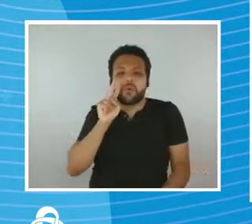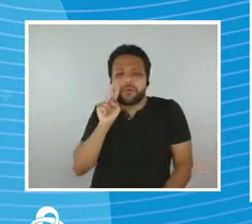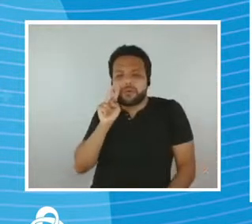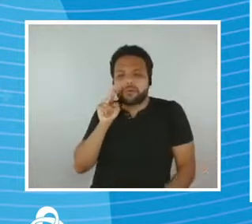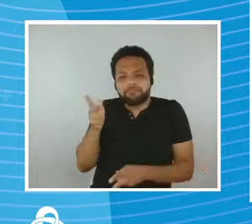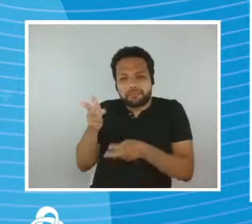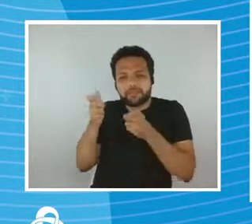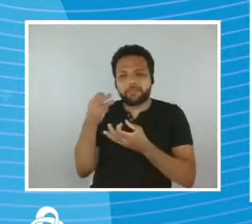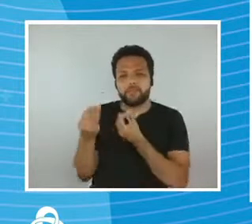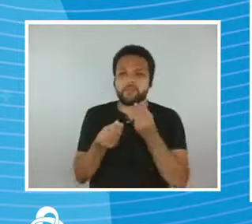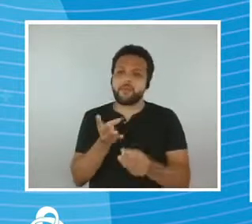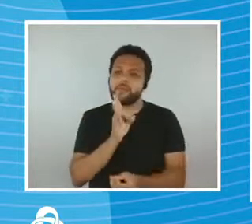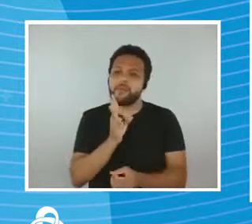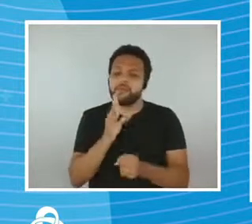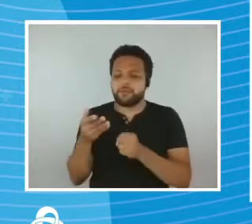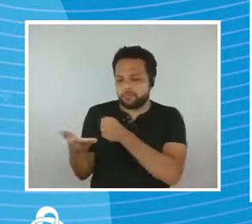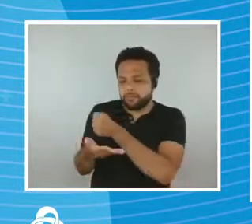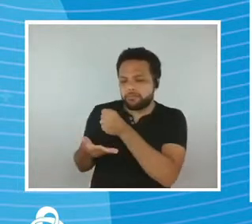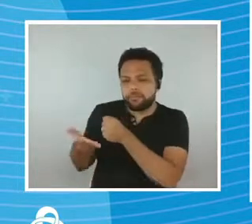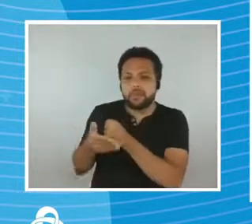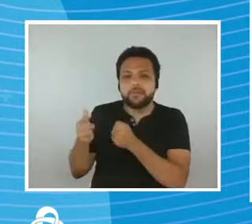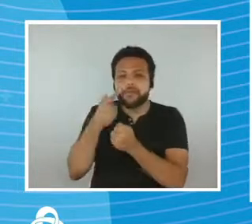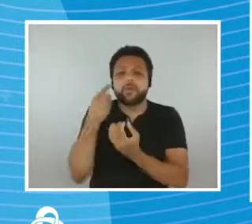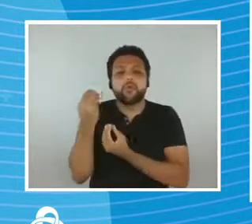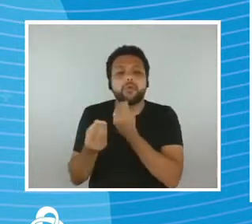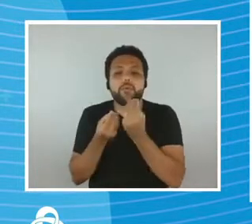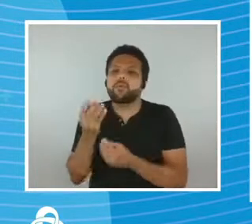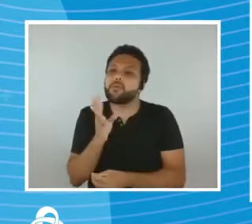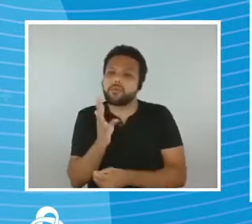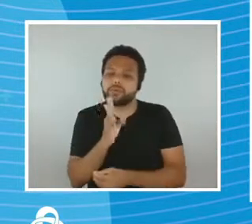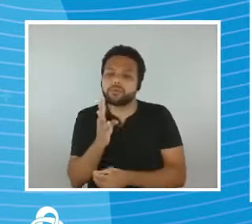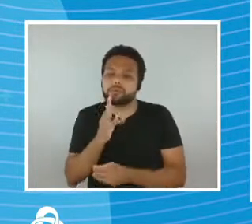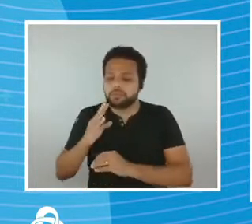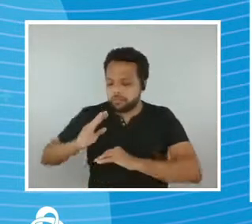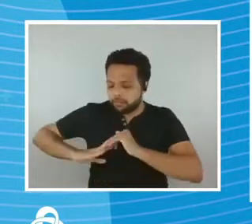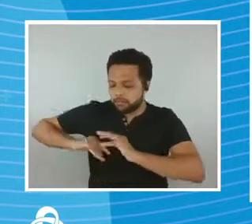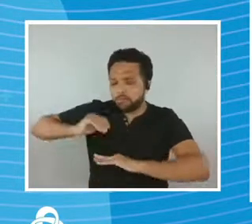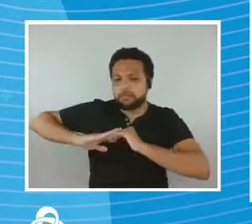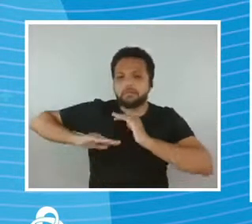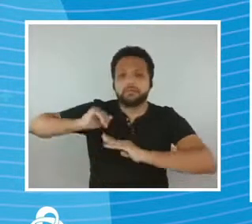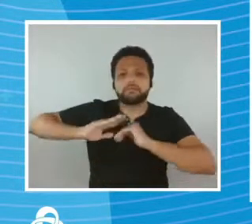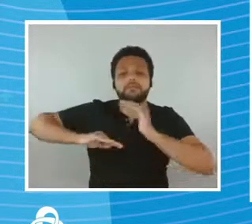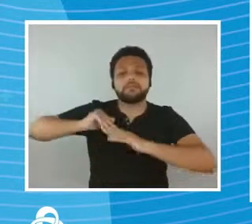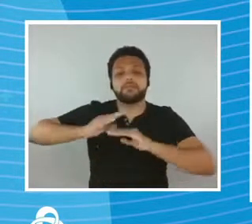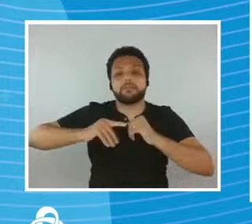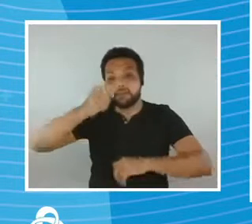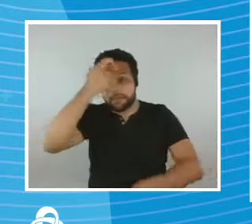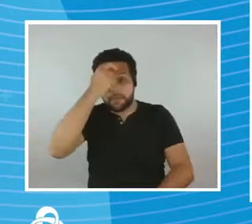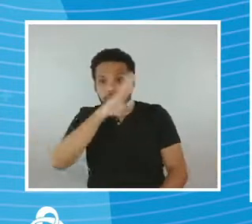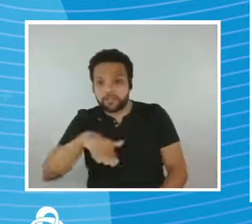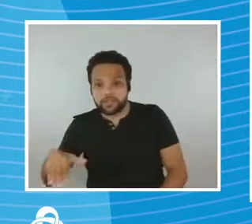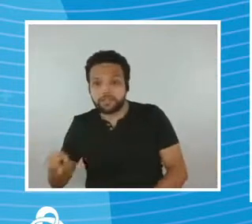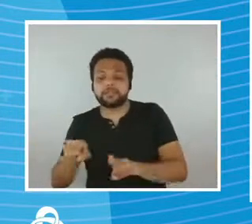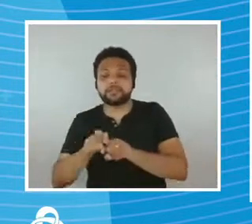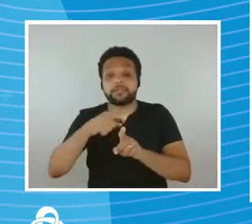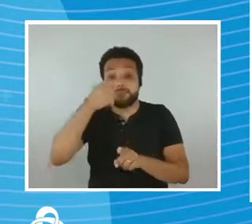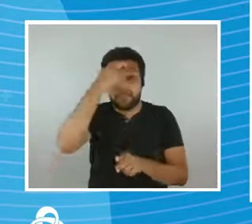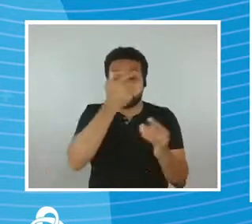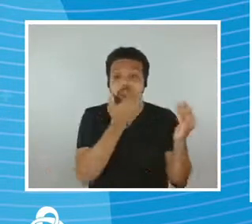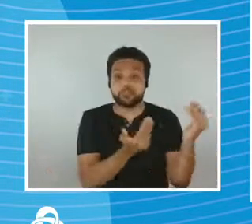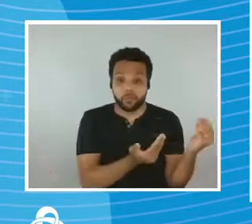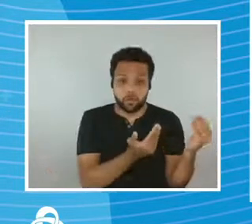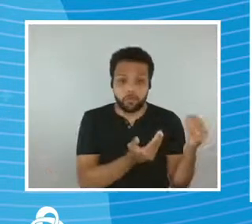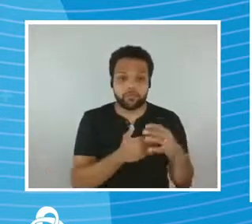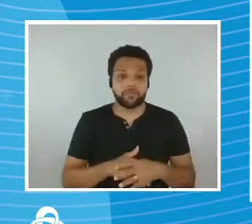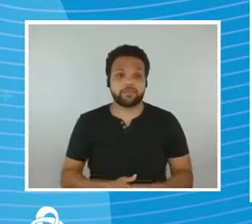e, ao mesmo tempo, ver de que maneira esses conhecimentos são construídos na mente da criança, na mente do jovem, isso remete ao fato de que,